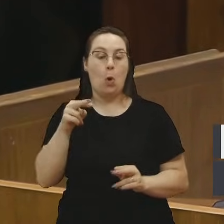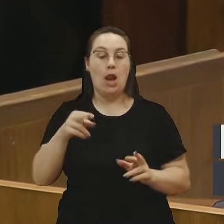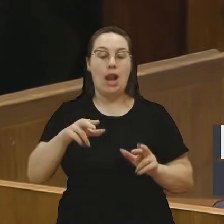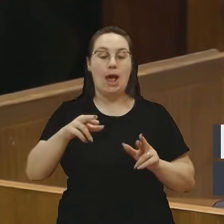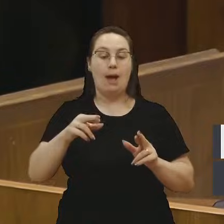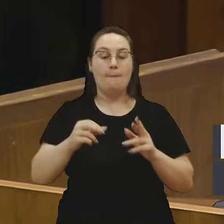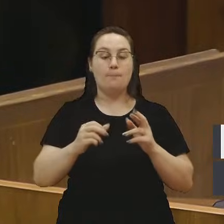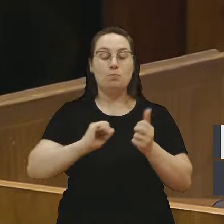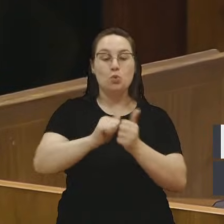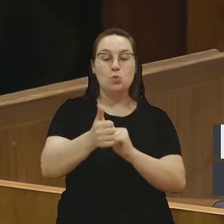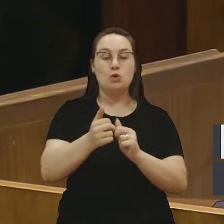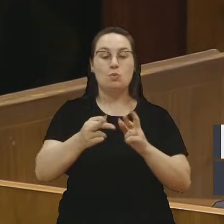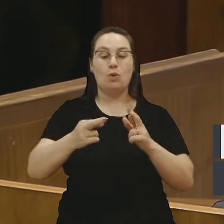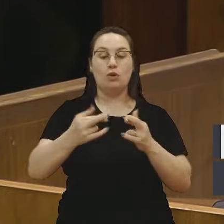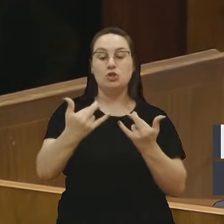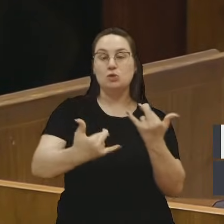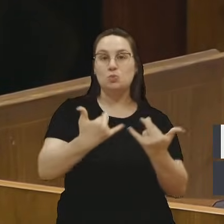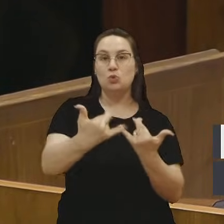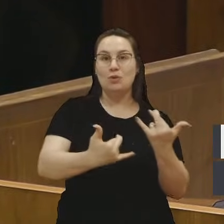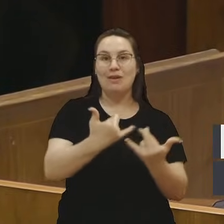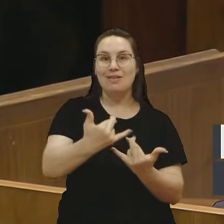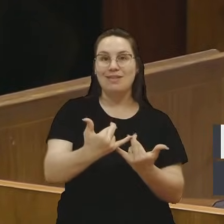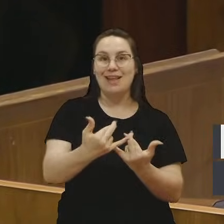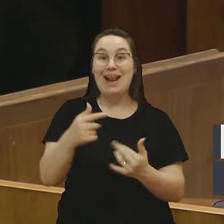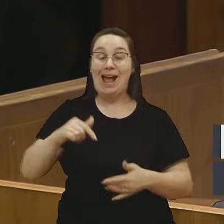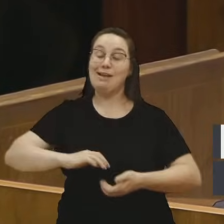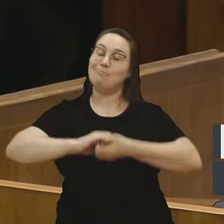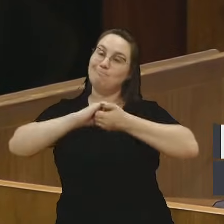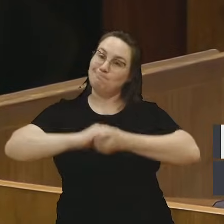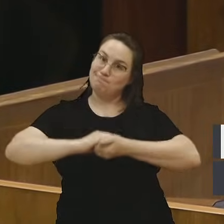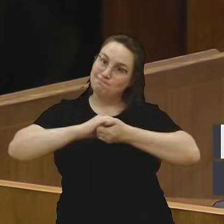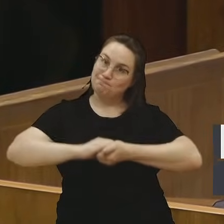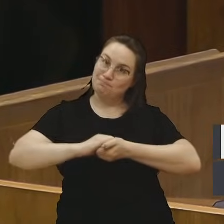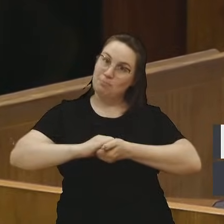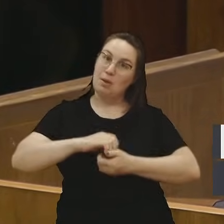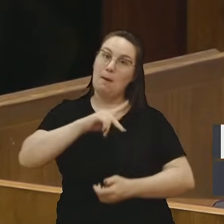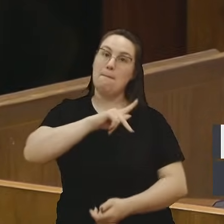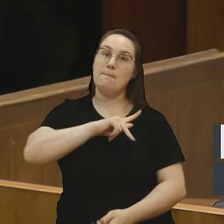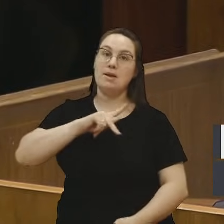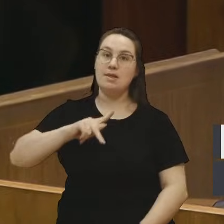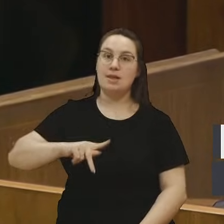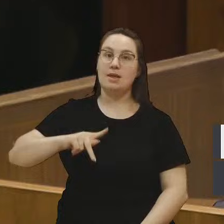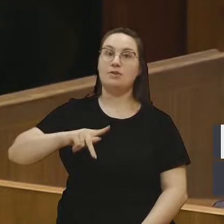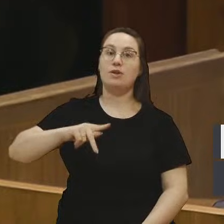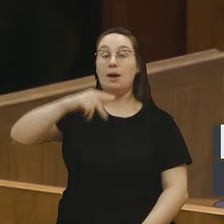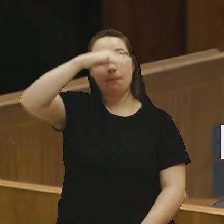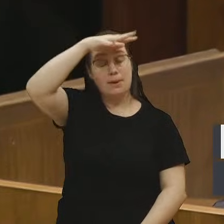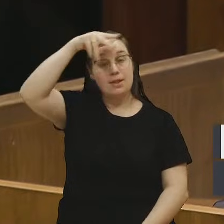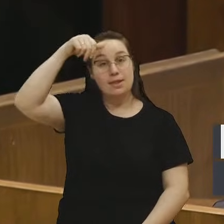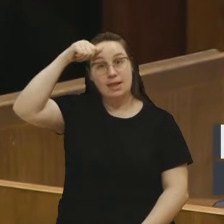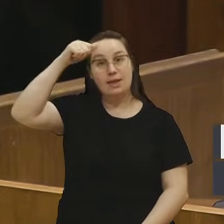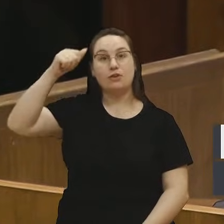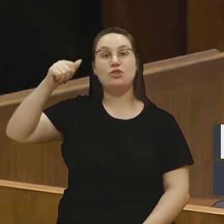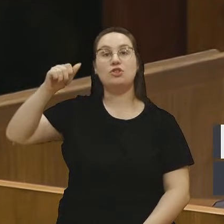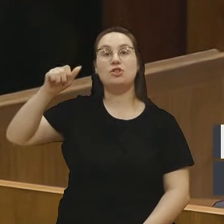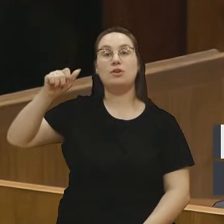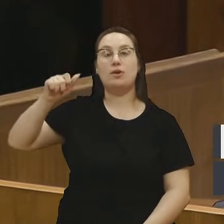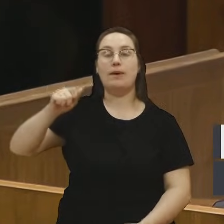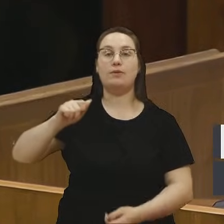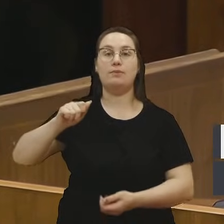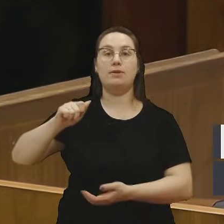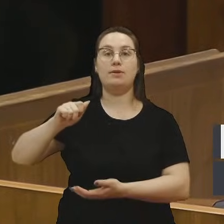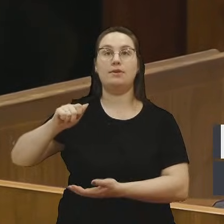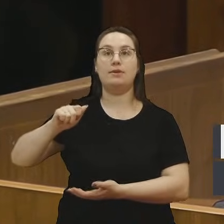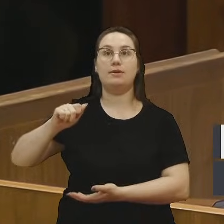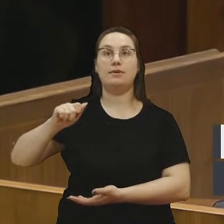aqui, principalmente, os cumprimentos do nosso presidente, Alessandro Gamboa, que não pôde estar presente, mas se faz presente